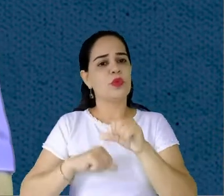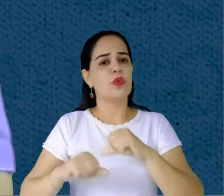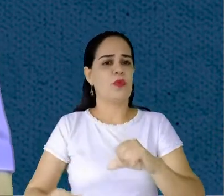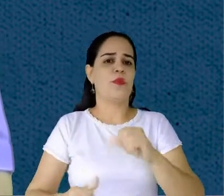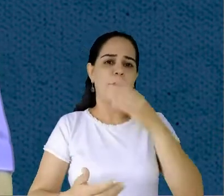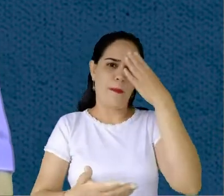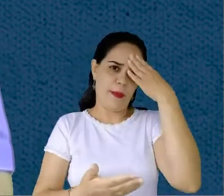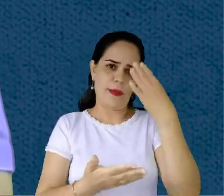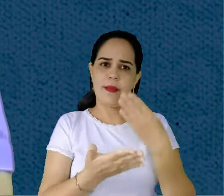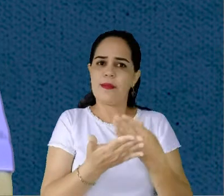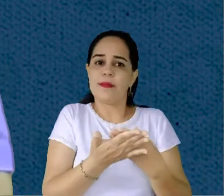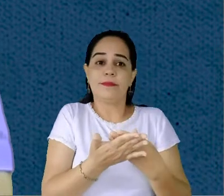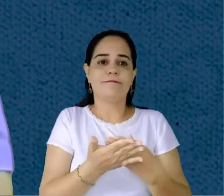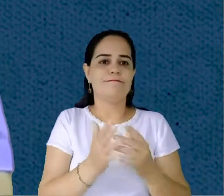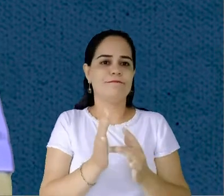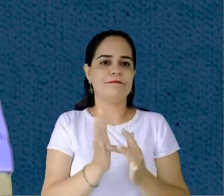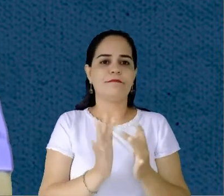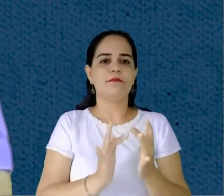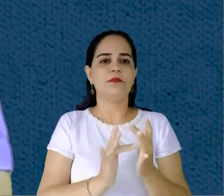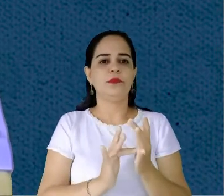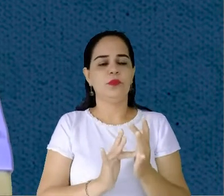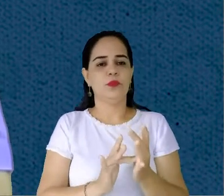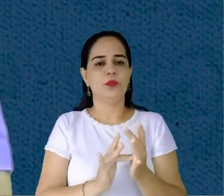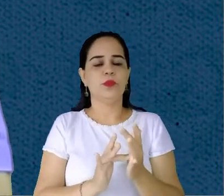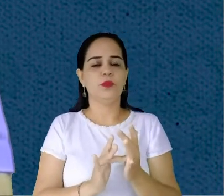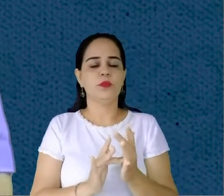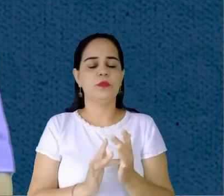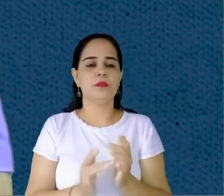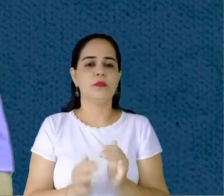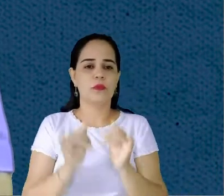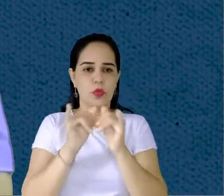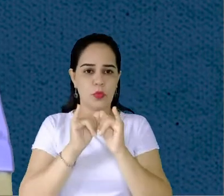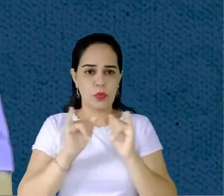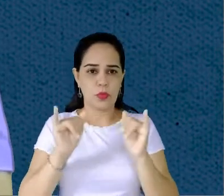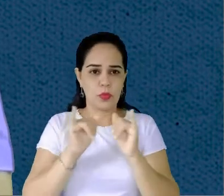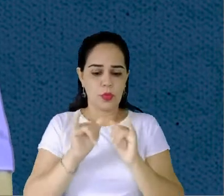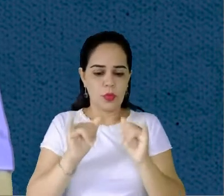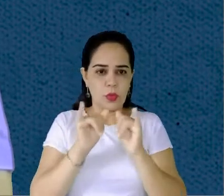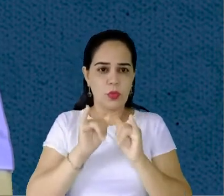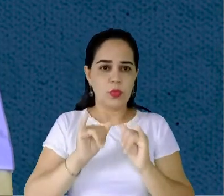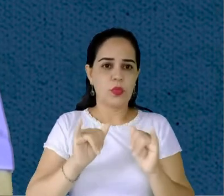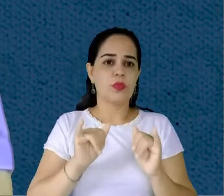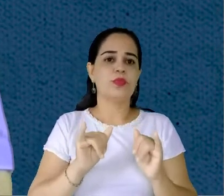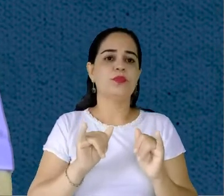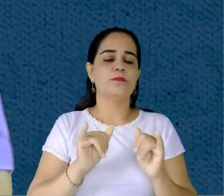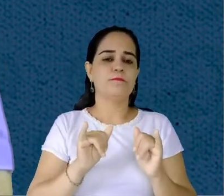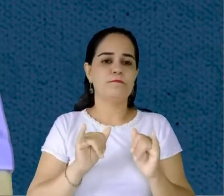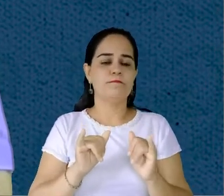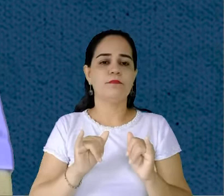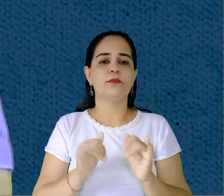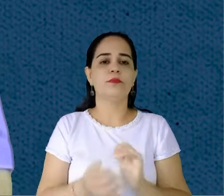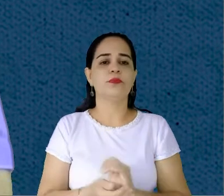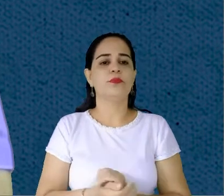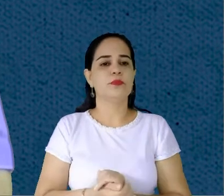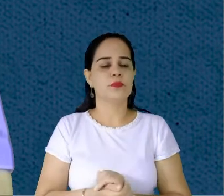Não tinha necessidade, pois, de serem circuncidados. Isto é o que nos transmite,